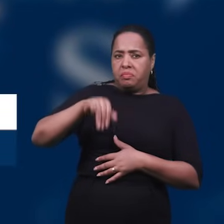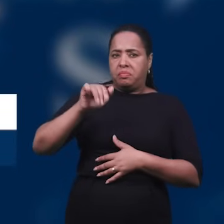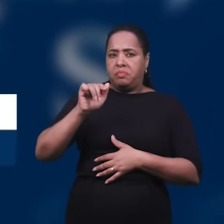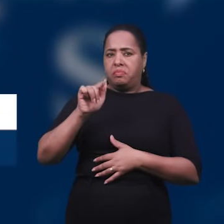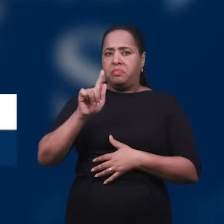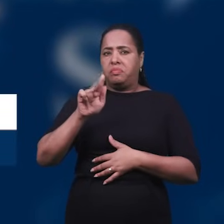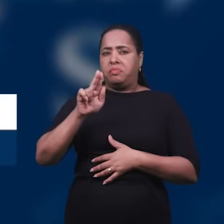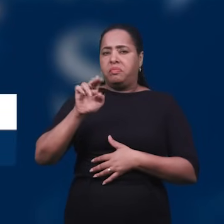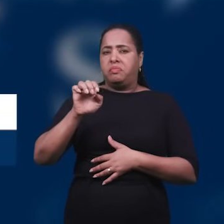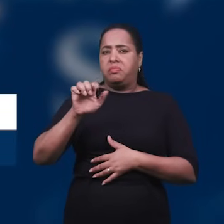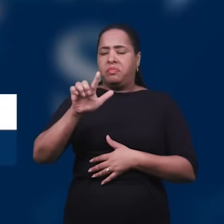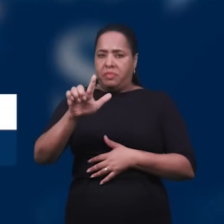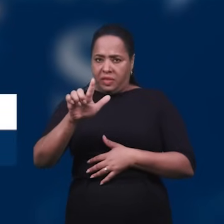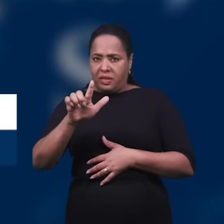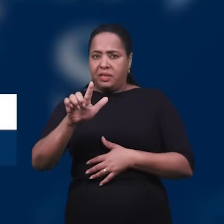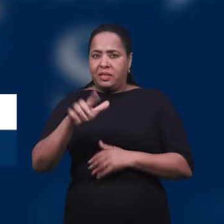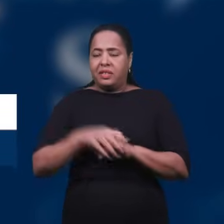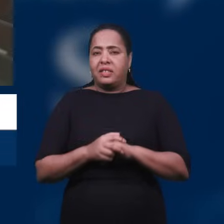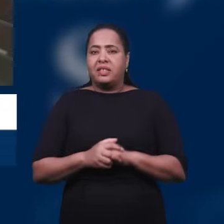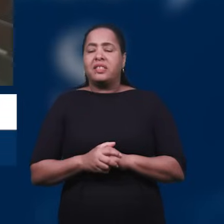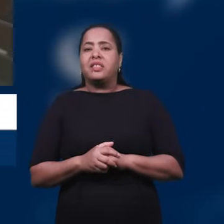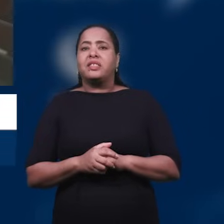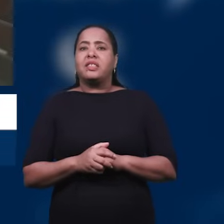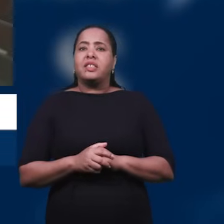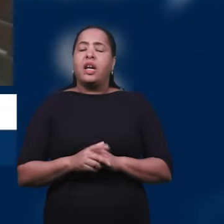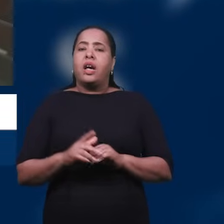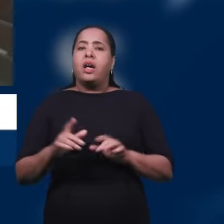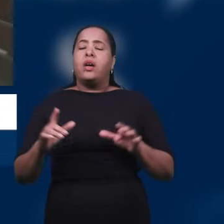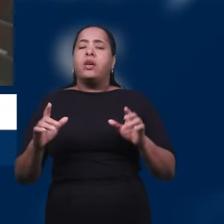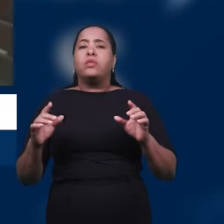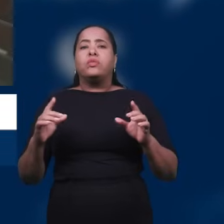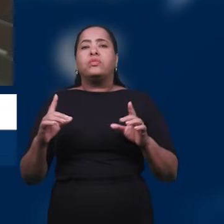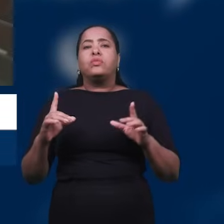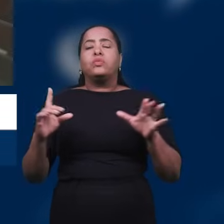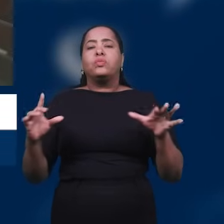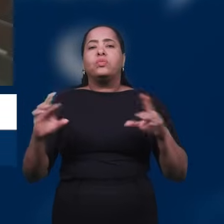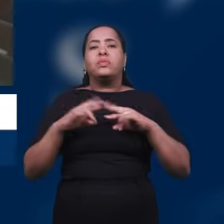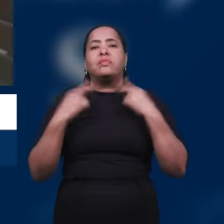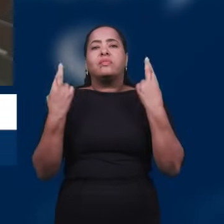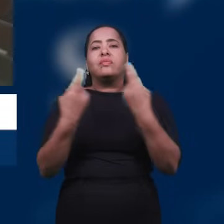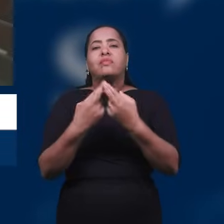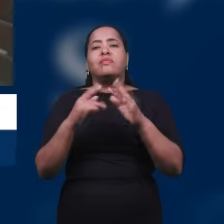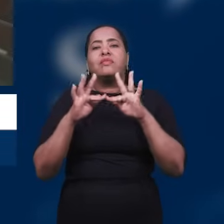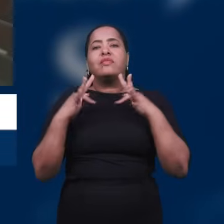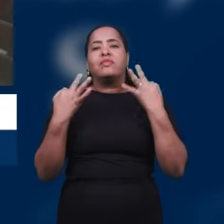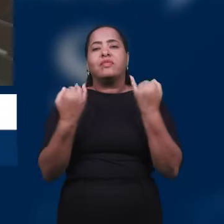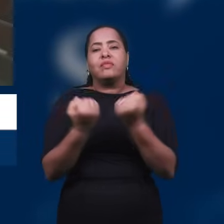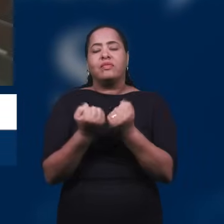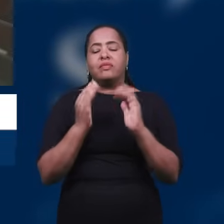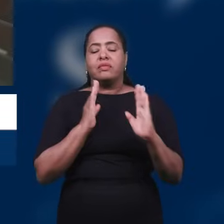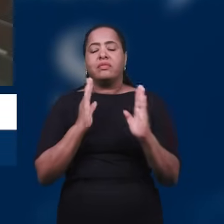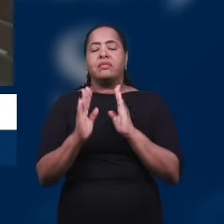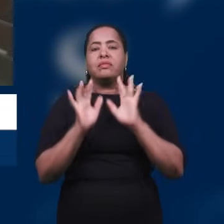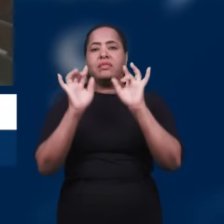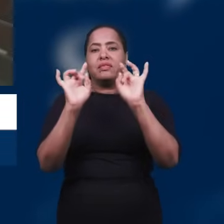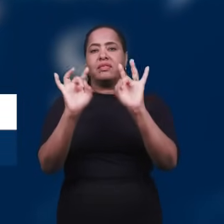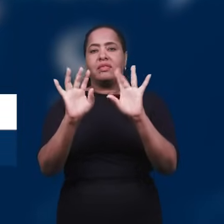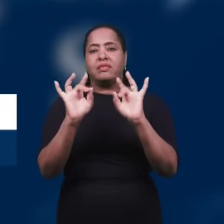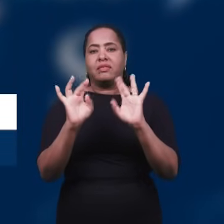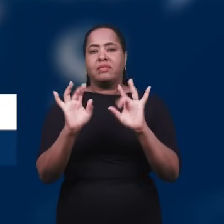Couto, em Nova Iguaçu, de um encontro de famílias, um momento todo